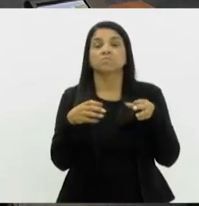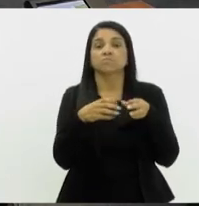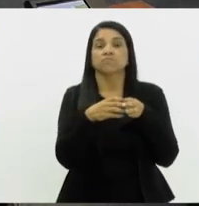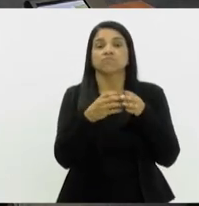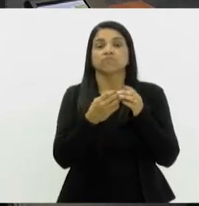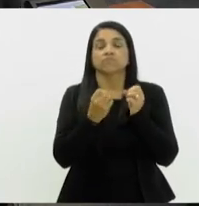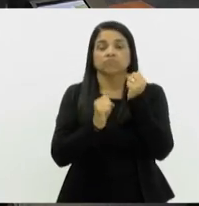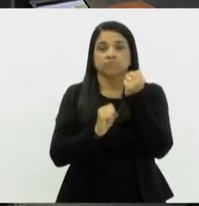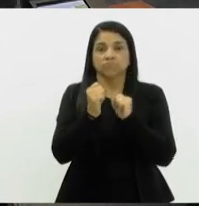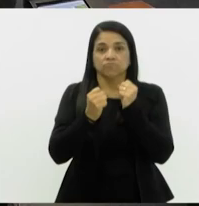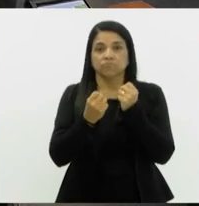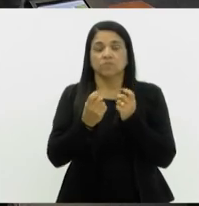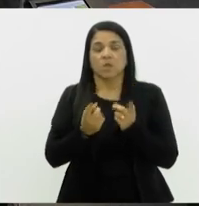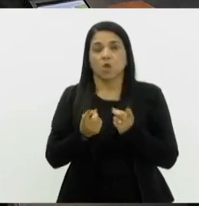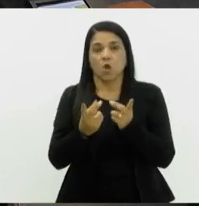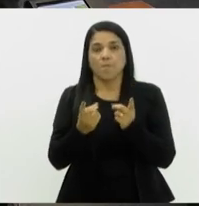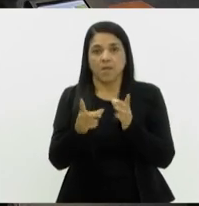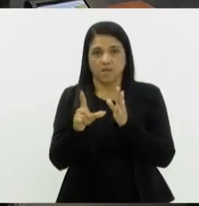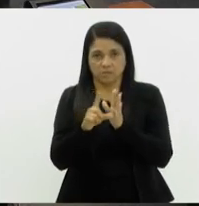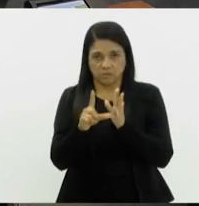Moraes.